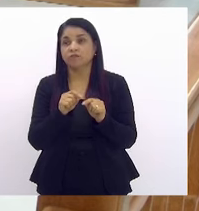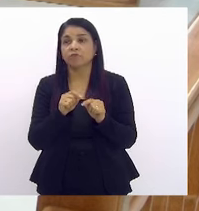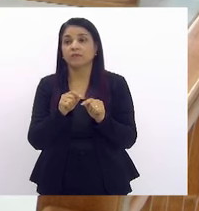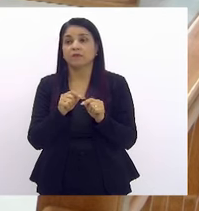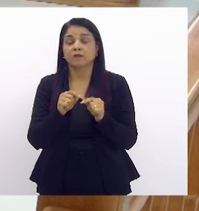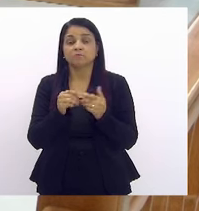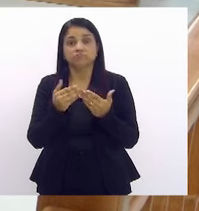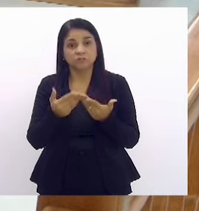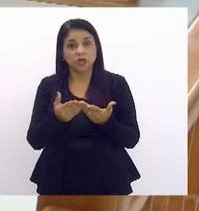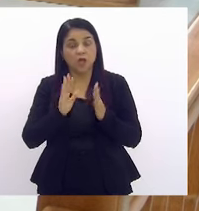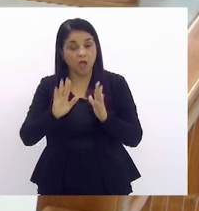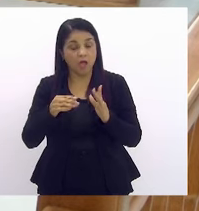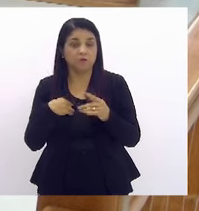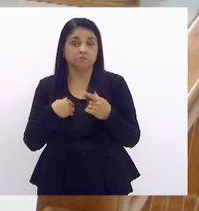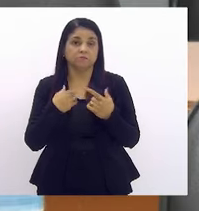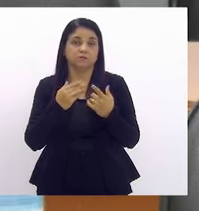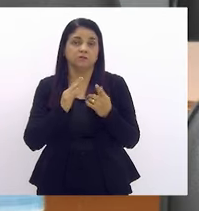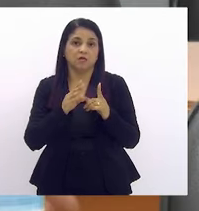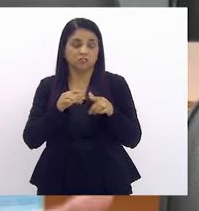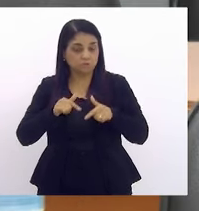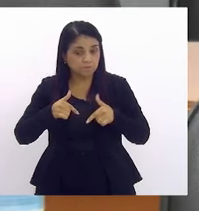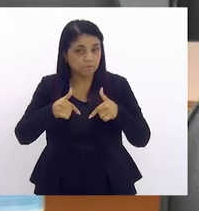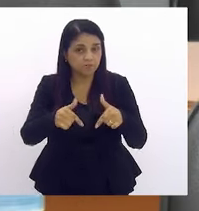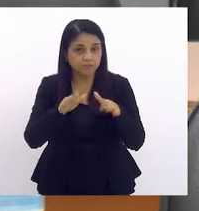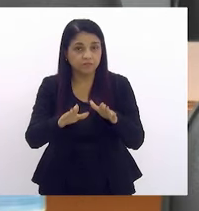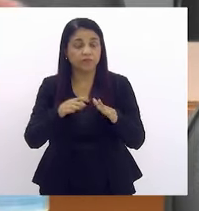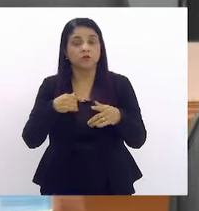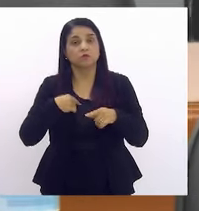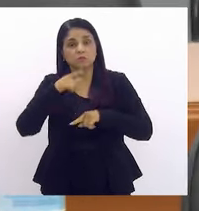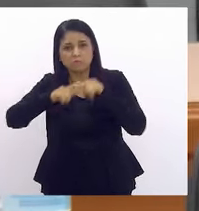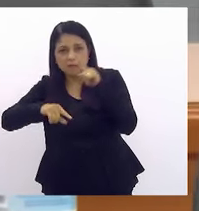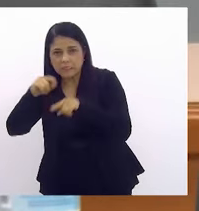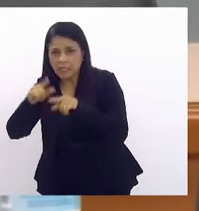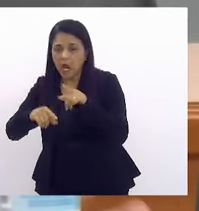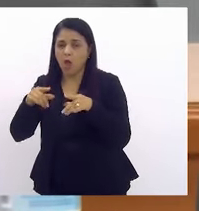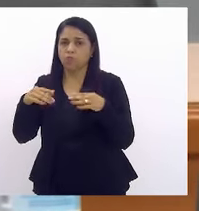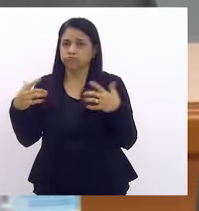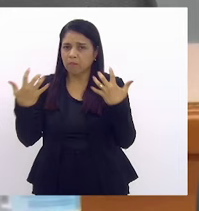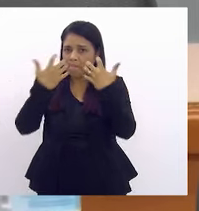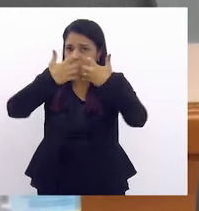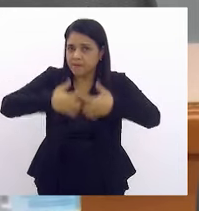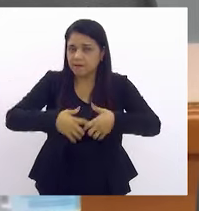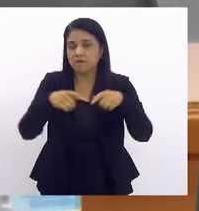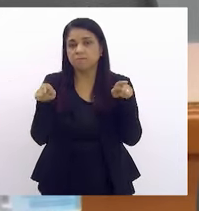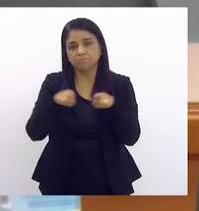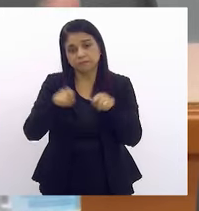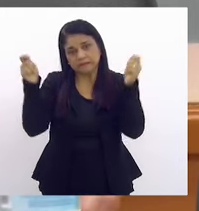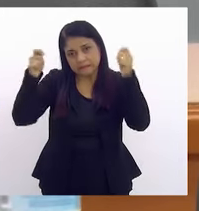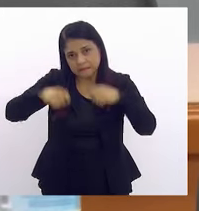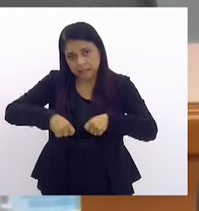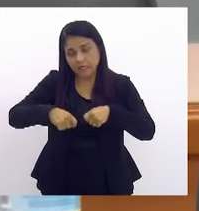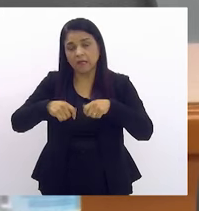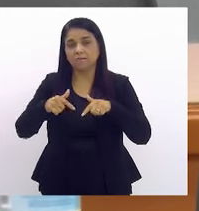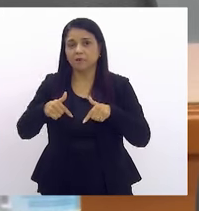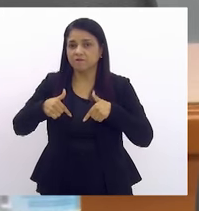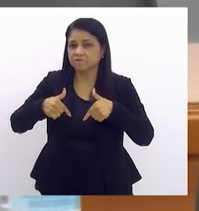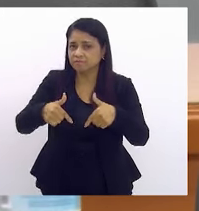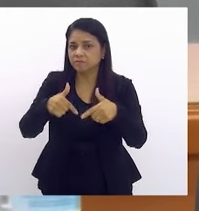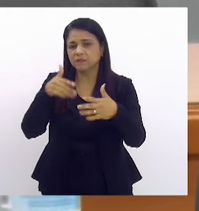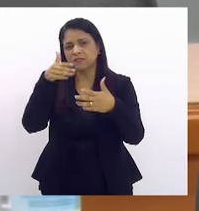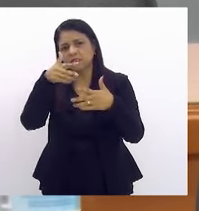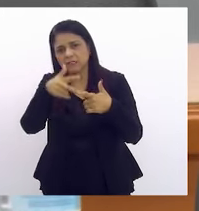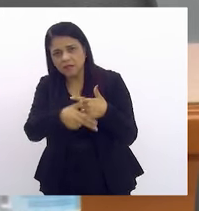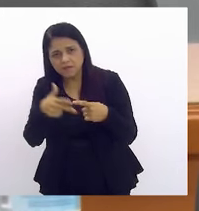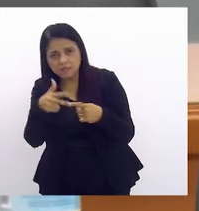as medidas mitigadoras, usando equipamentos adequados, é totalmente possível realizar intervenções,